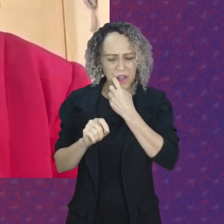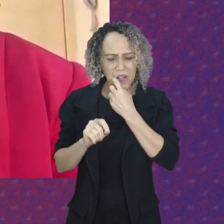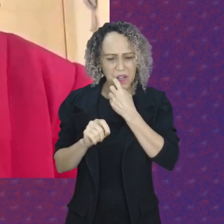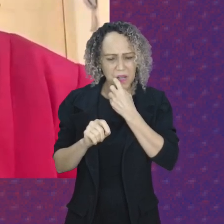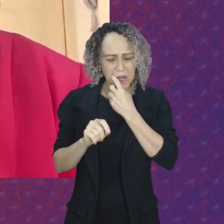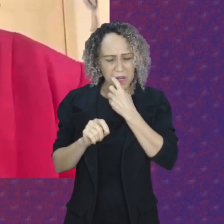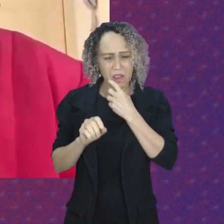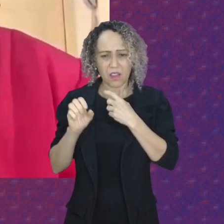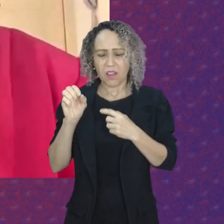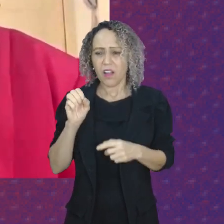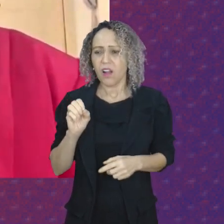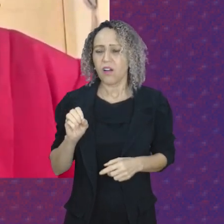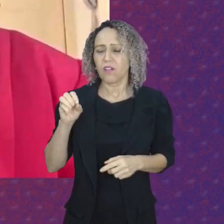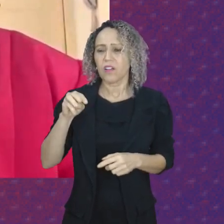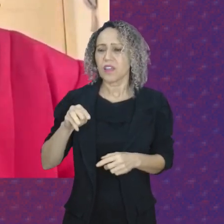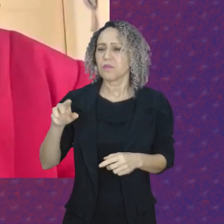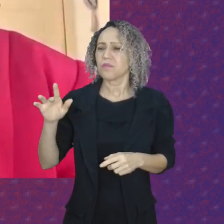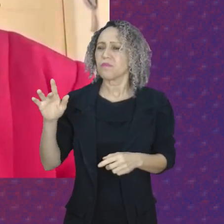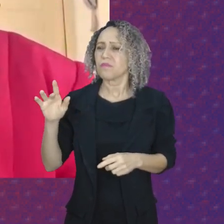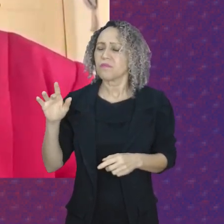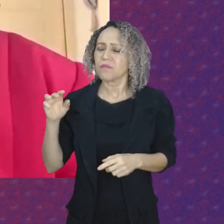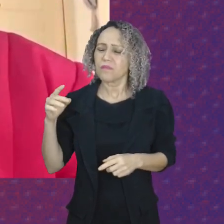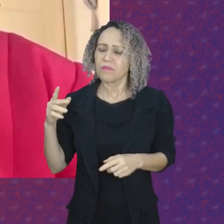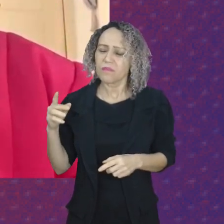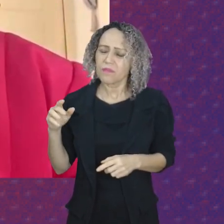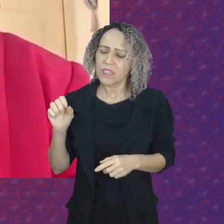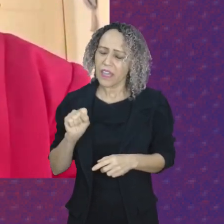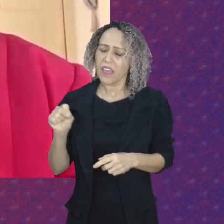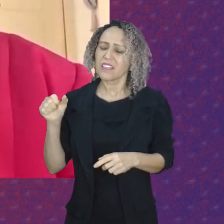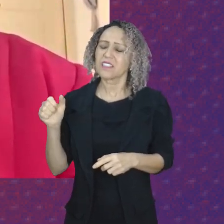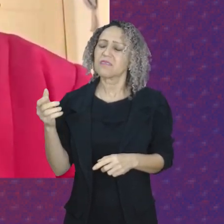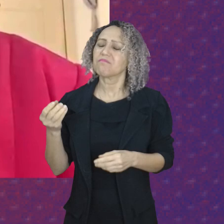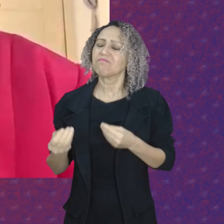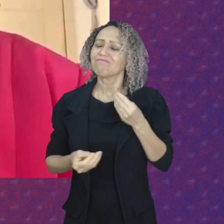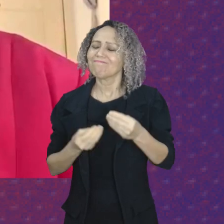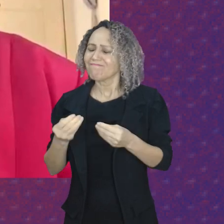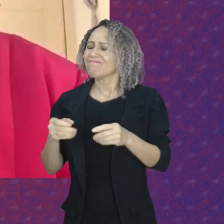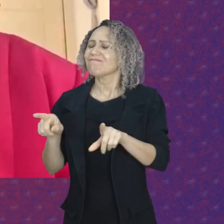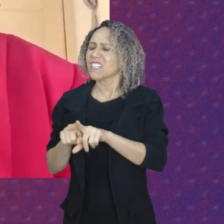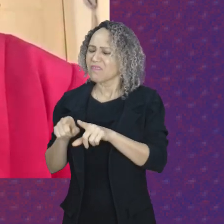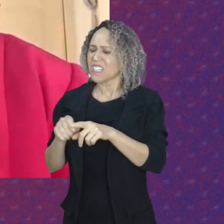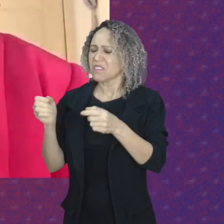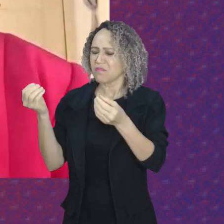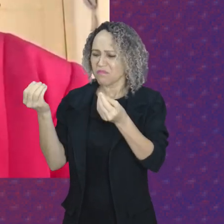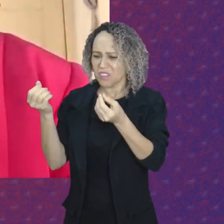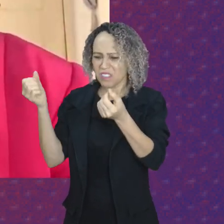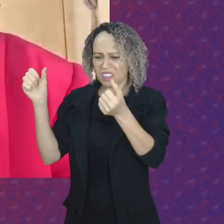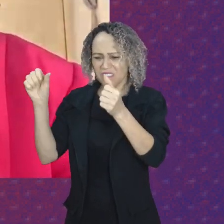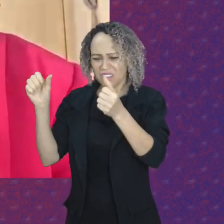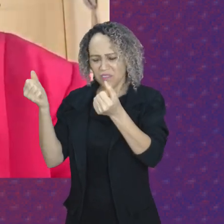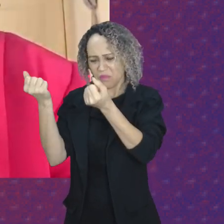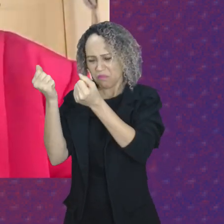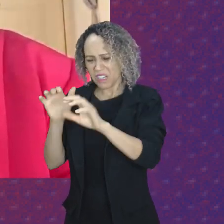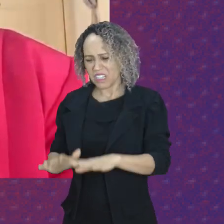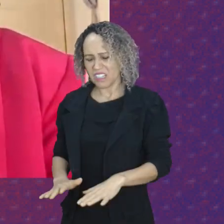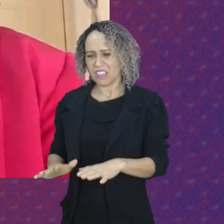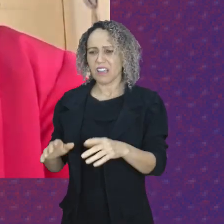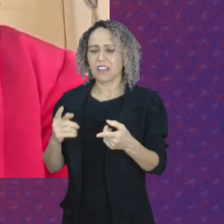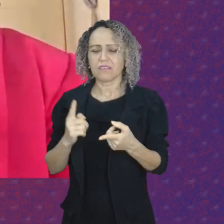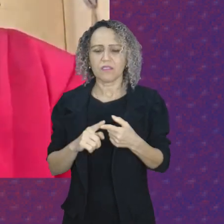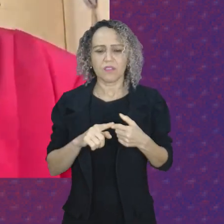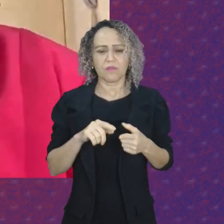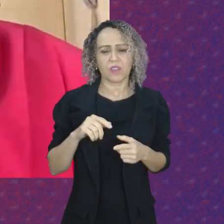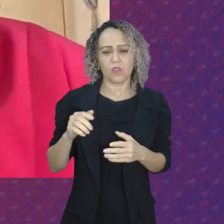Mundial da Saúde. Em paralelo a isso, o atual governo esvaziou órgãos como a antiga Secretaria de Promoção da Igualdade